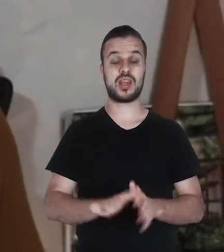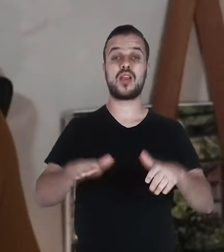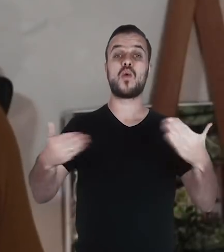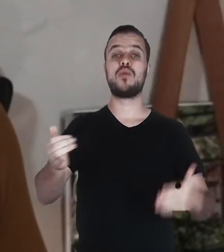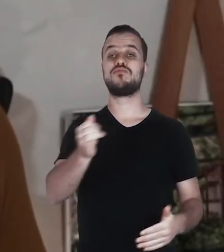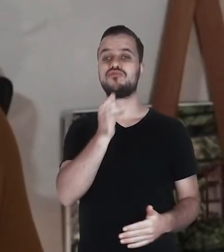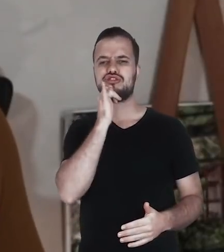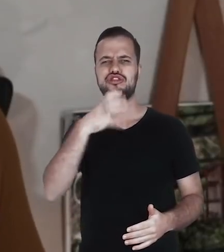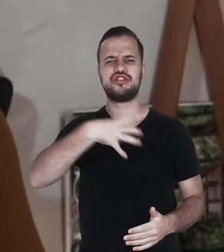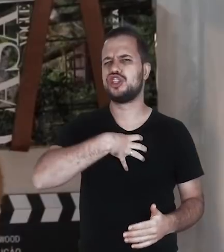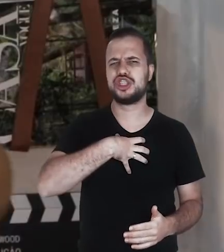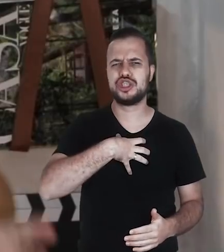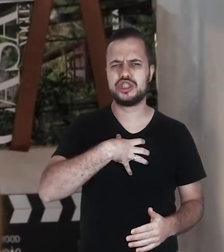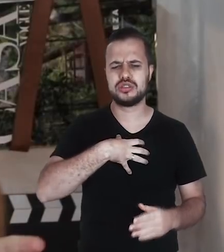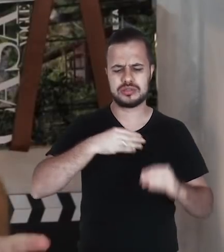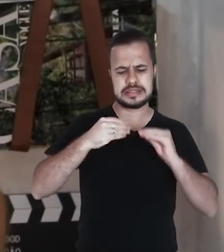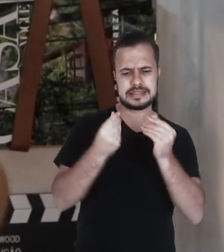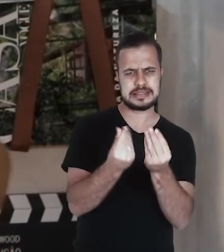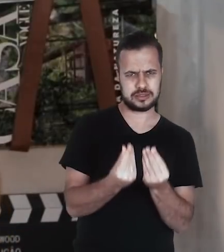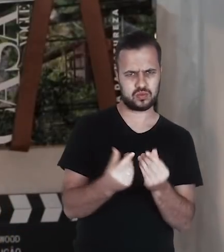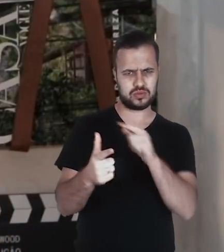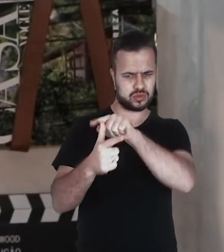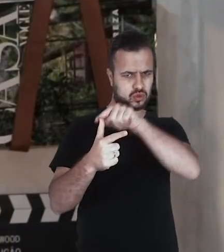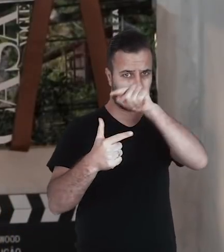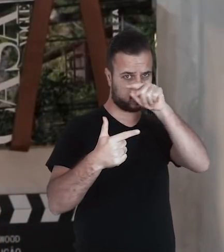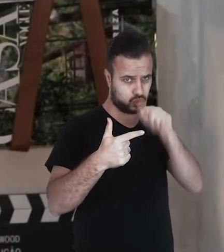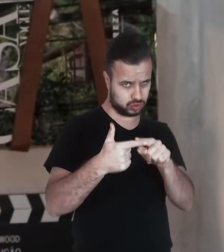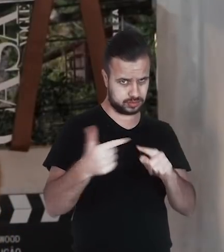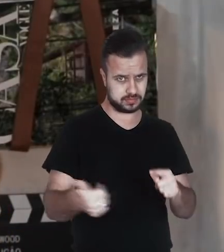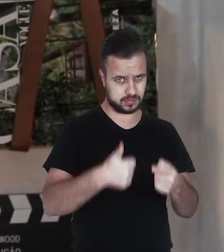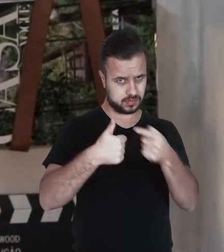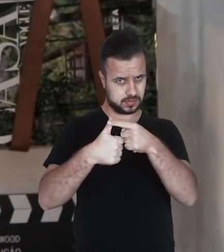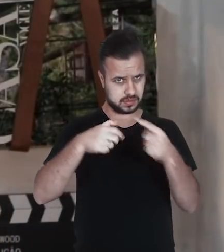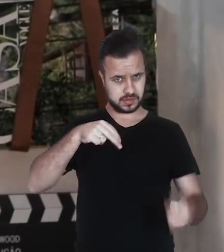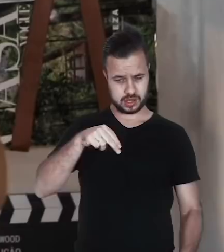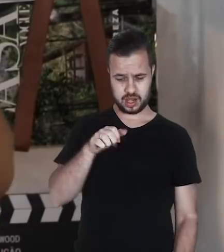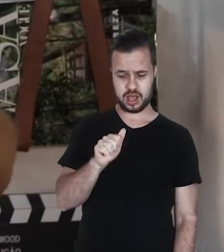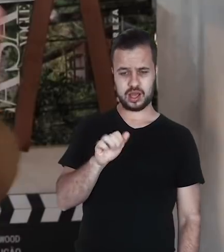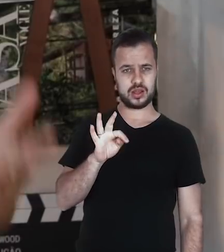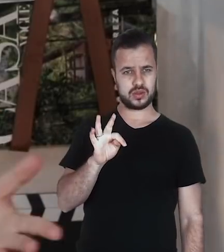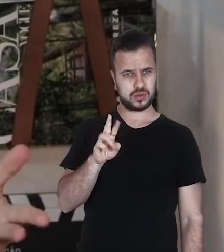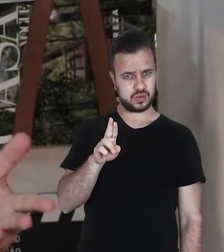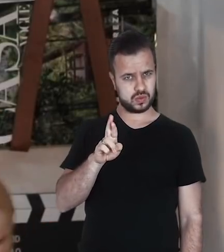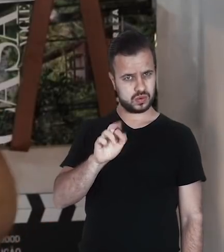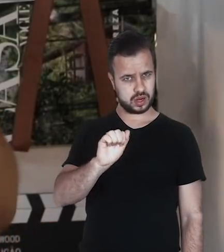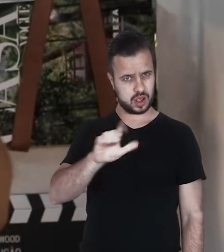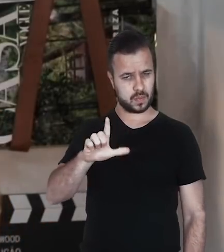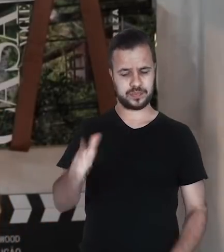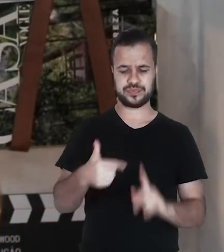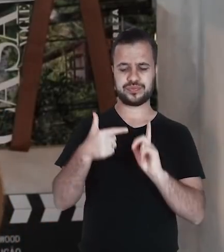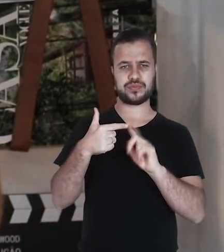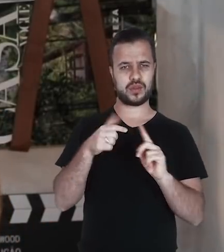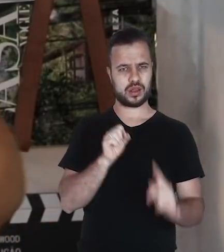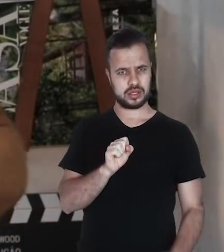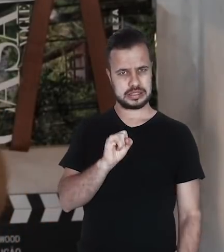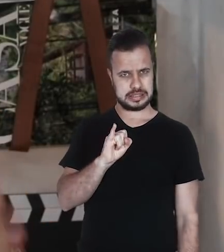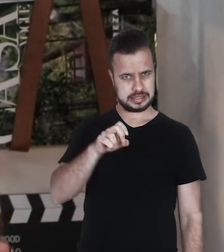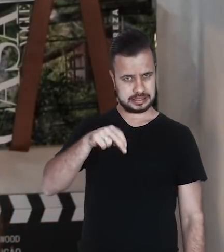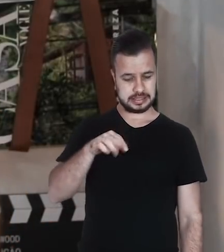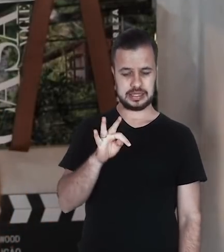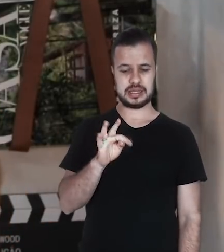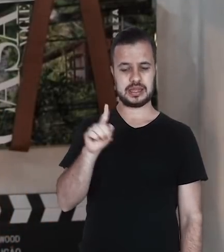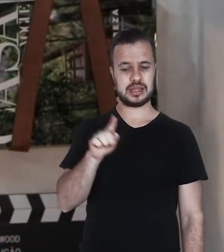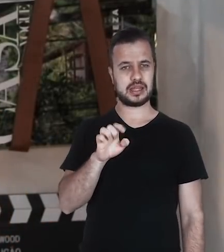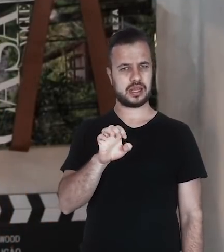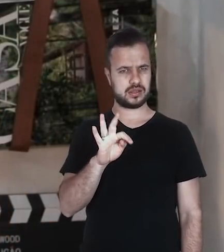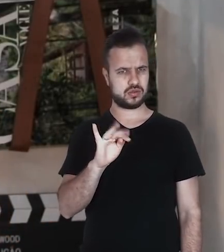os tipos de tecido? Existem basicamente dois tipos de tecidos, os naturais ou então os sintéticos. Ambos apresentam